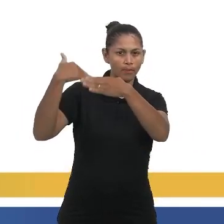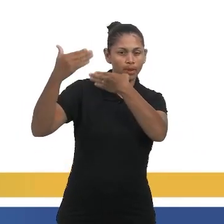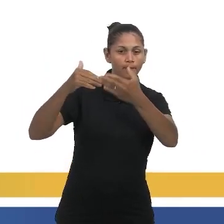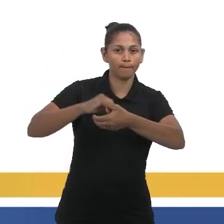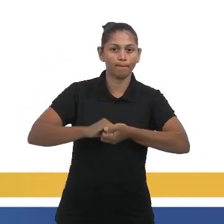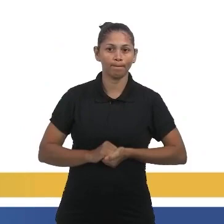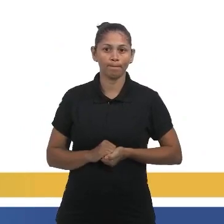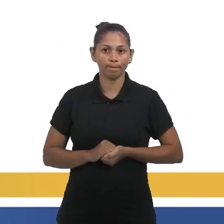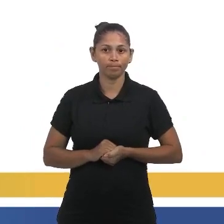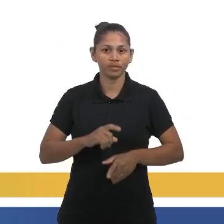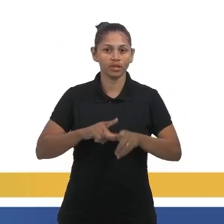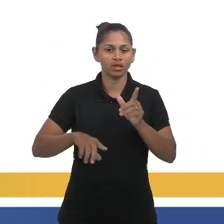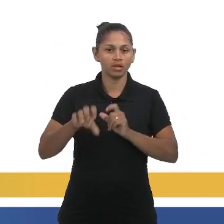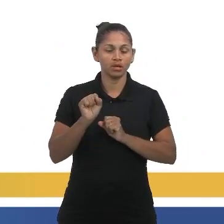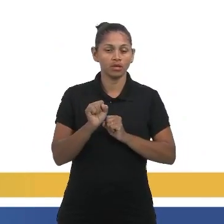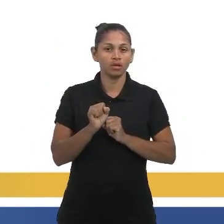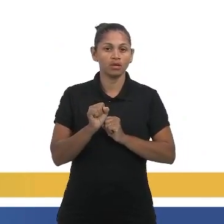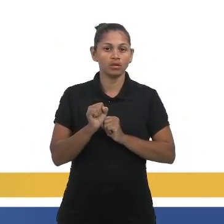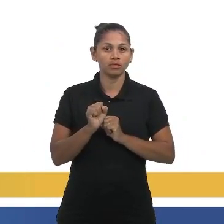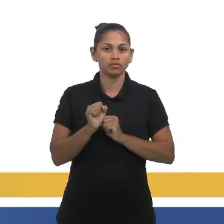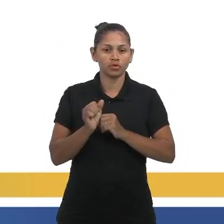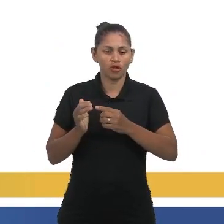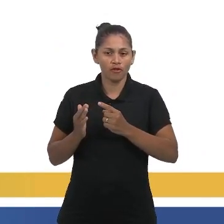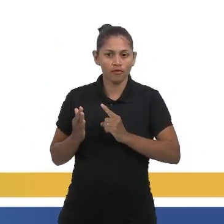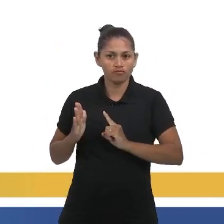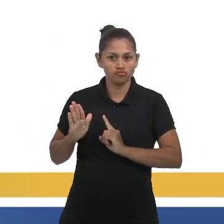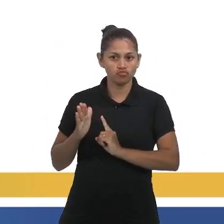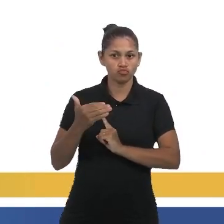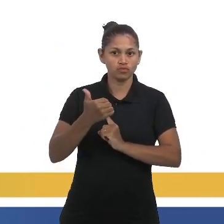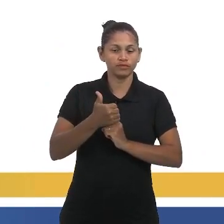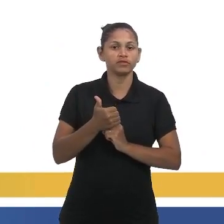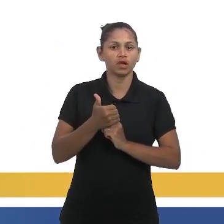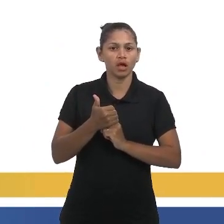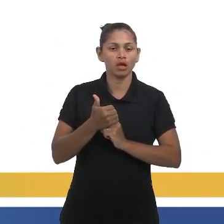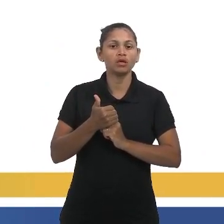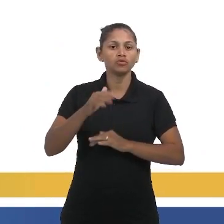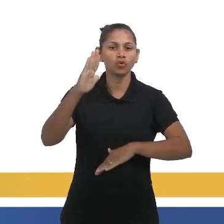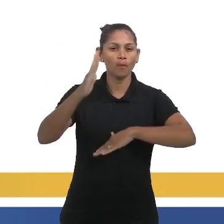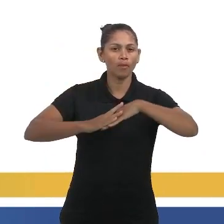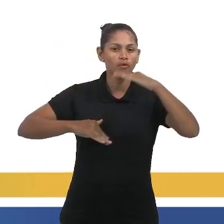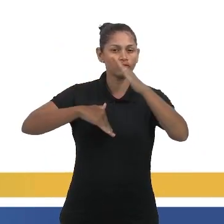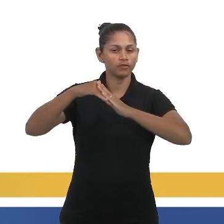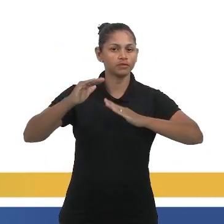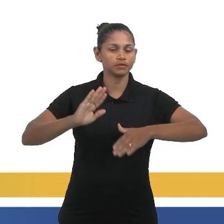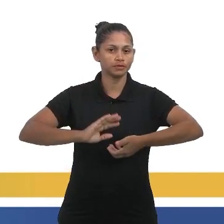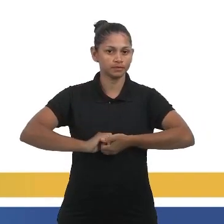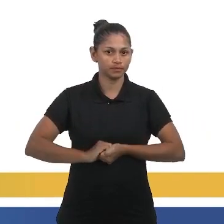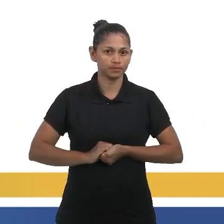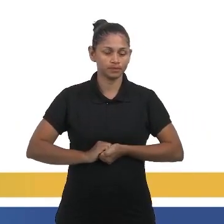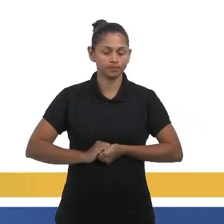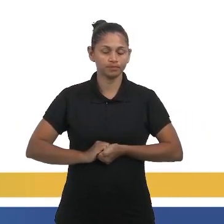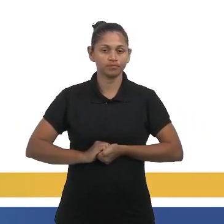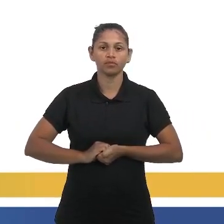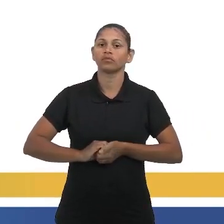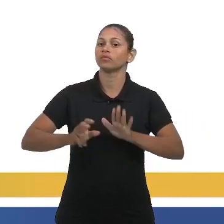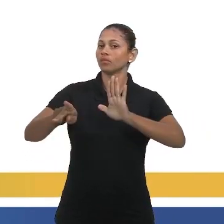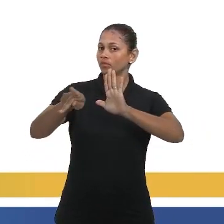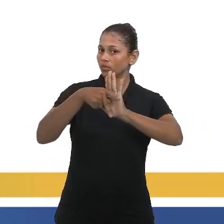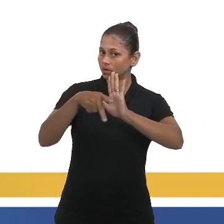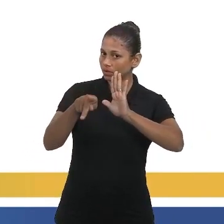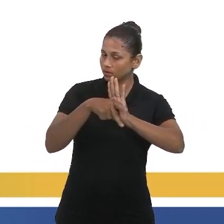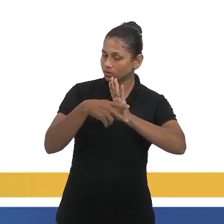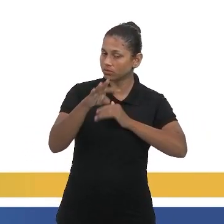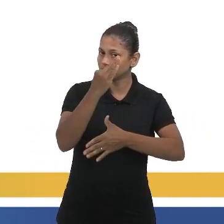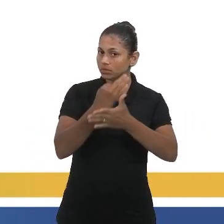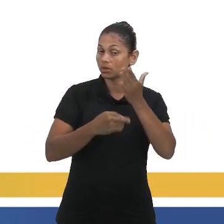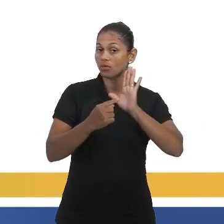E, invisibilidade do profissional. Aqui, novamente, o próprio texto, ele entrega a